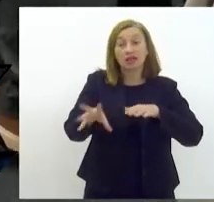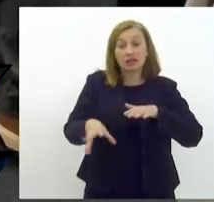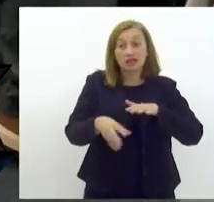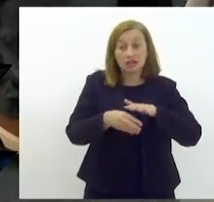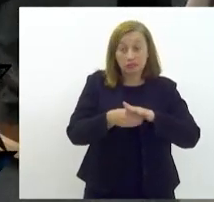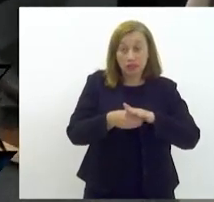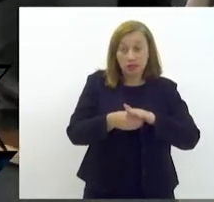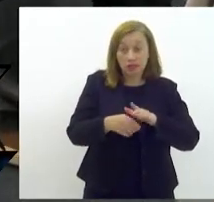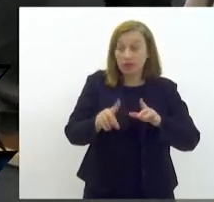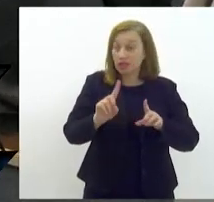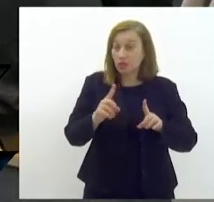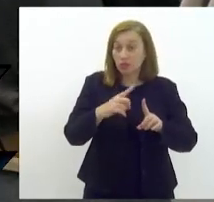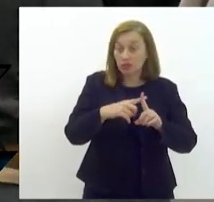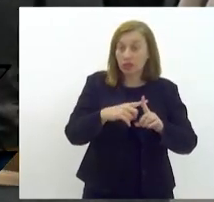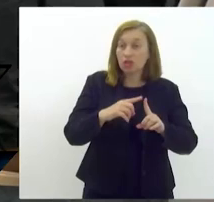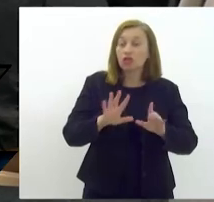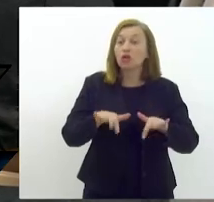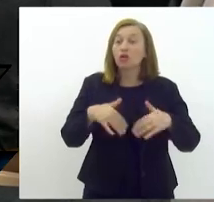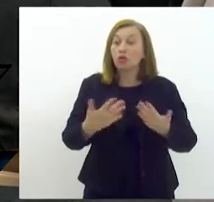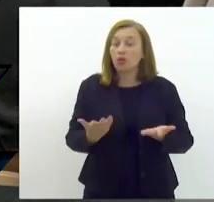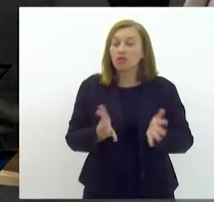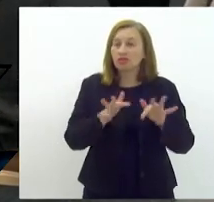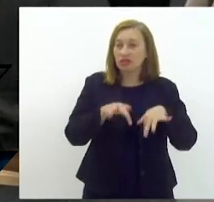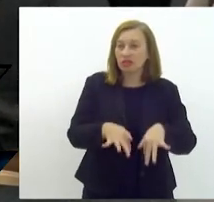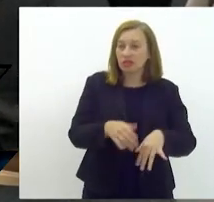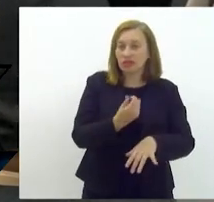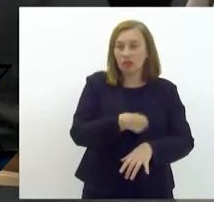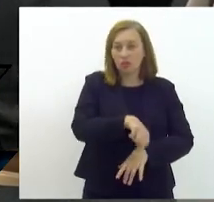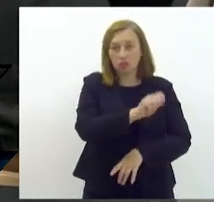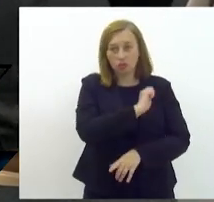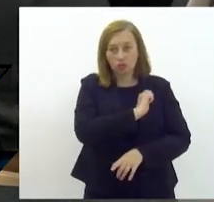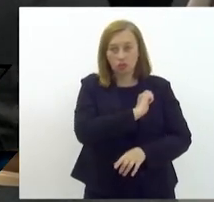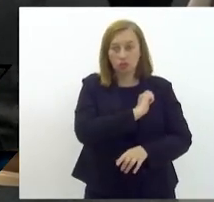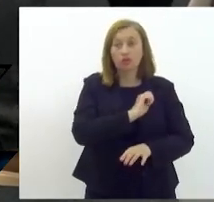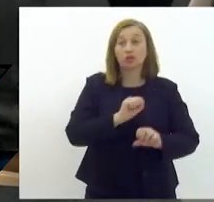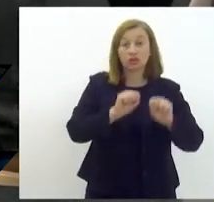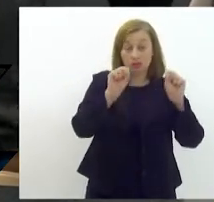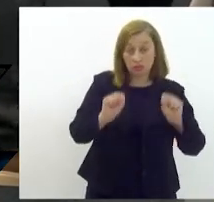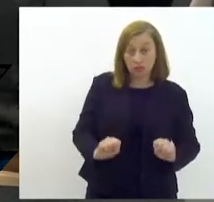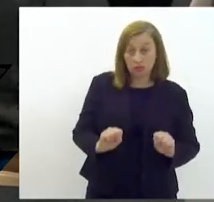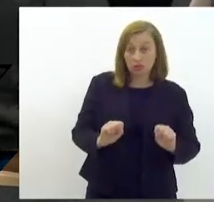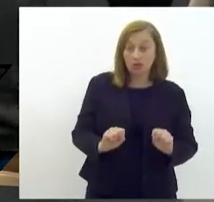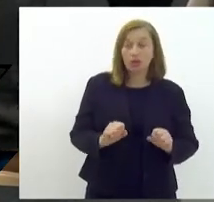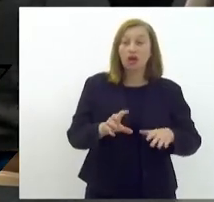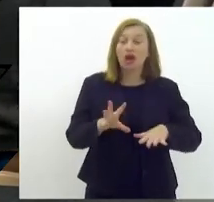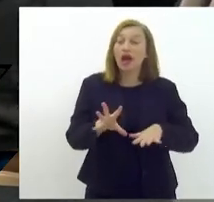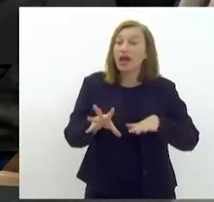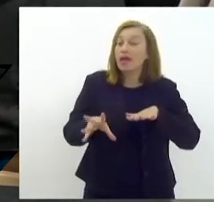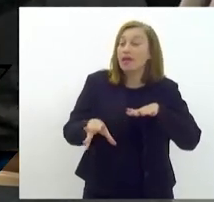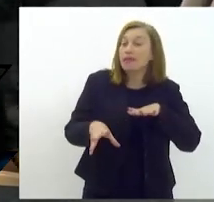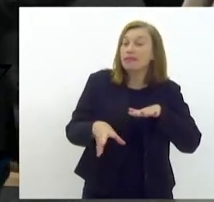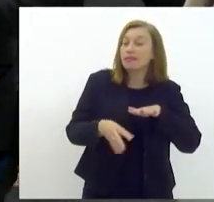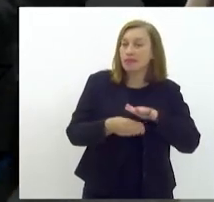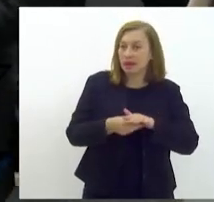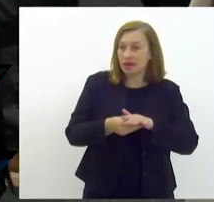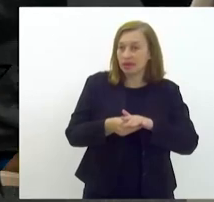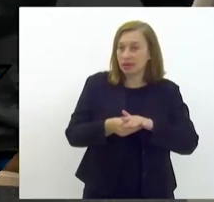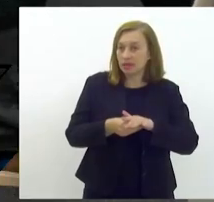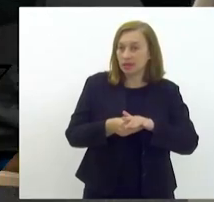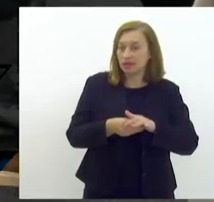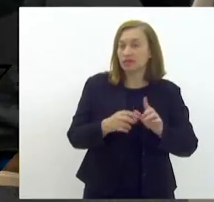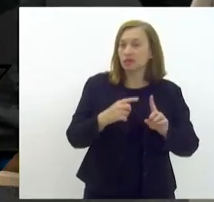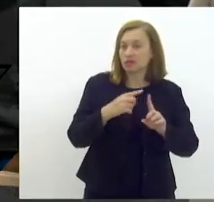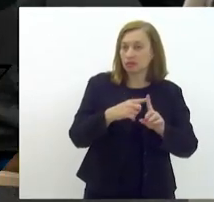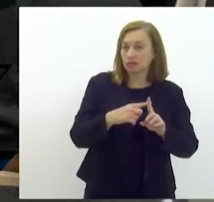finalizar o regime de recuperação fiscal emenda e positiva tem a ver com